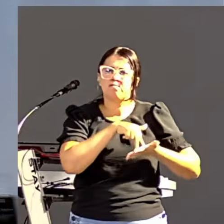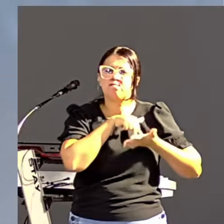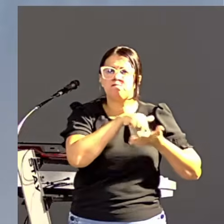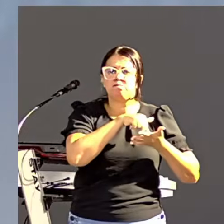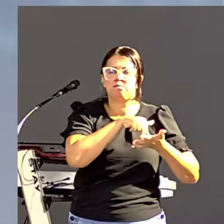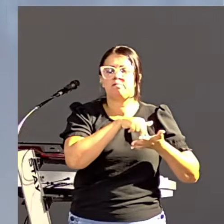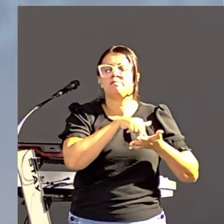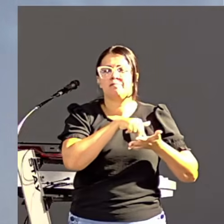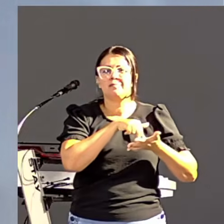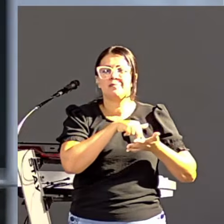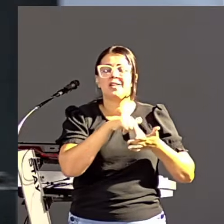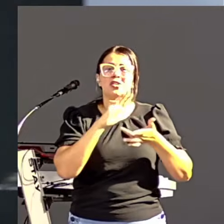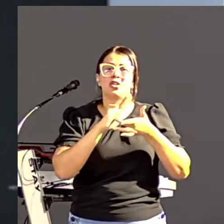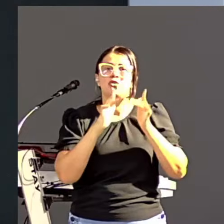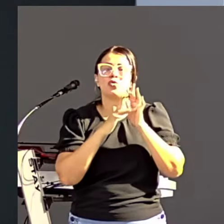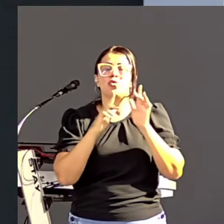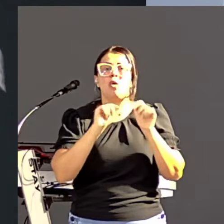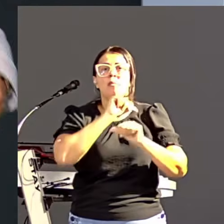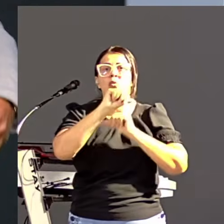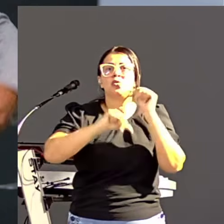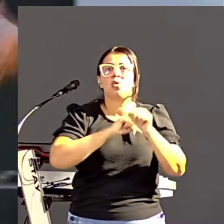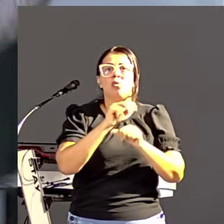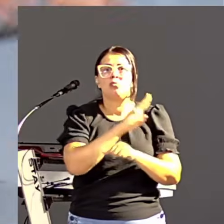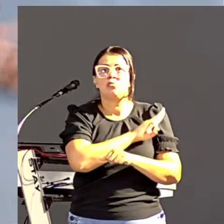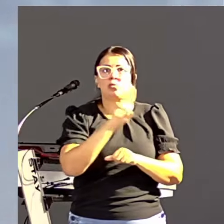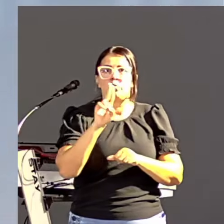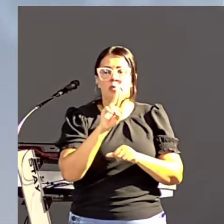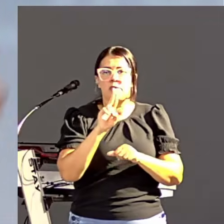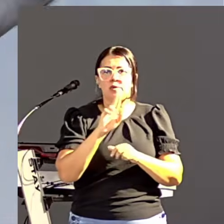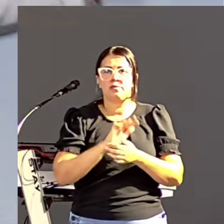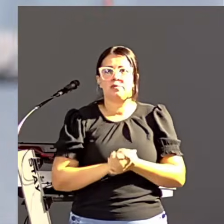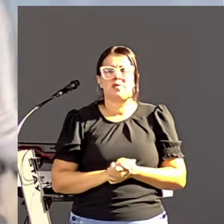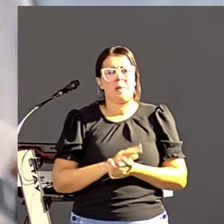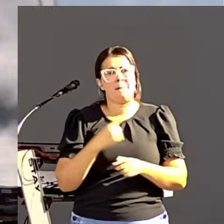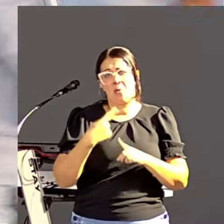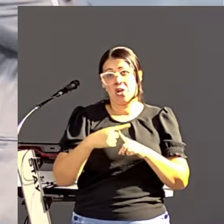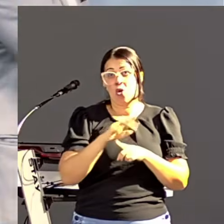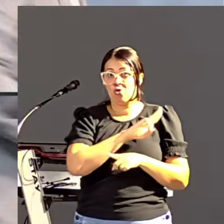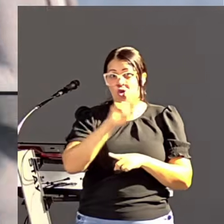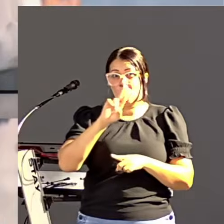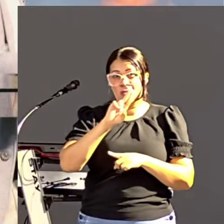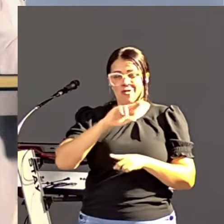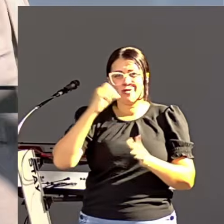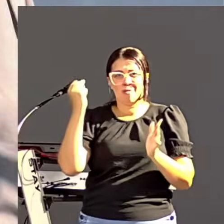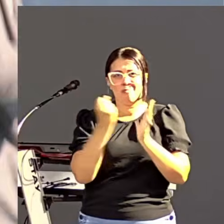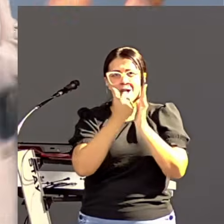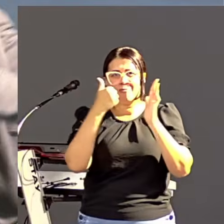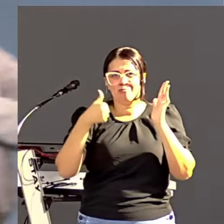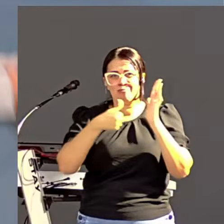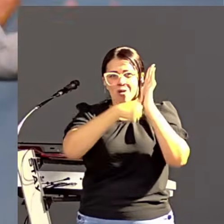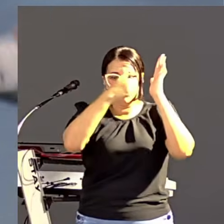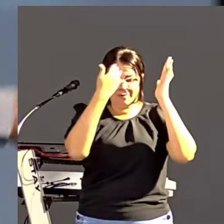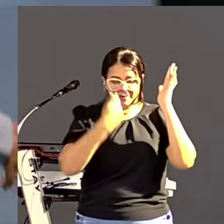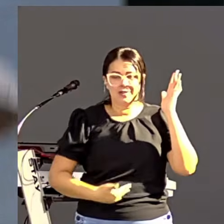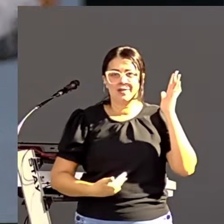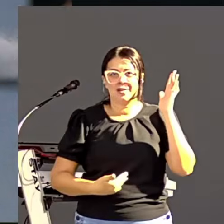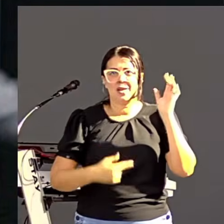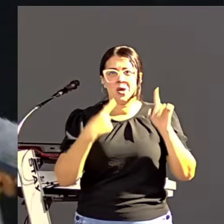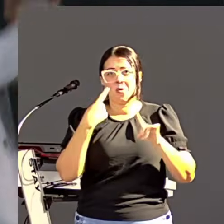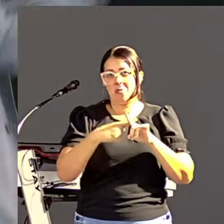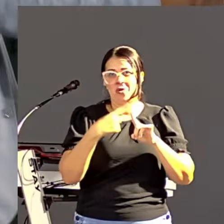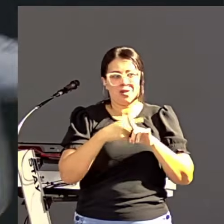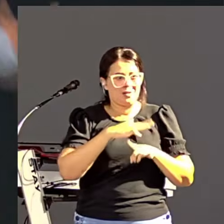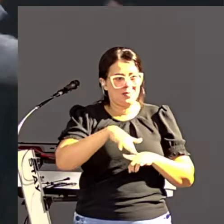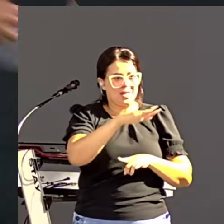firme. Jesus tinha mudado não só o nome, né? Porque o nome é a nossa identidade. Então a partir dali, o tal do Simão, filho de Jonas ou